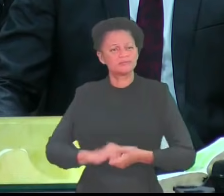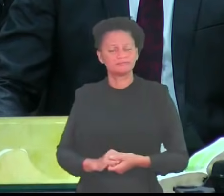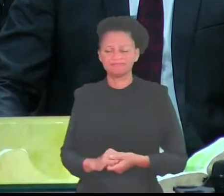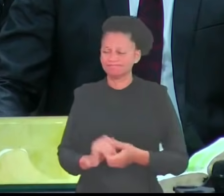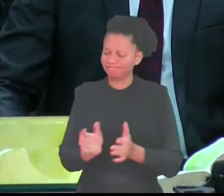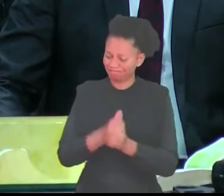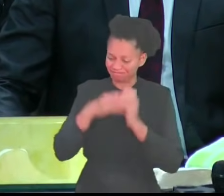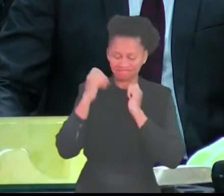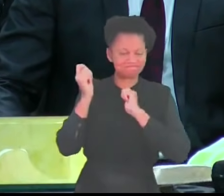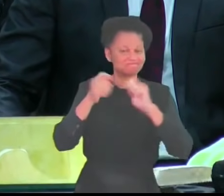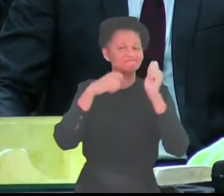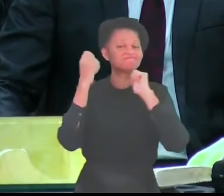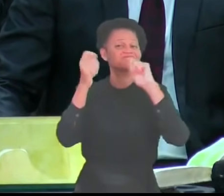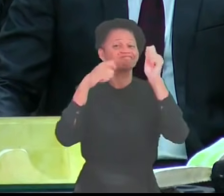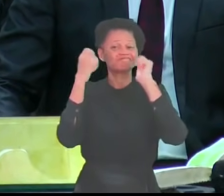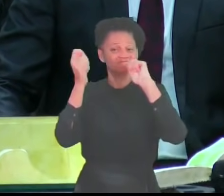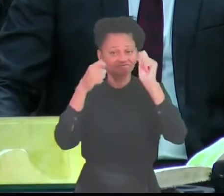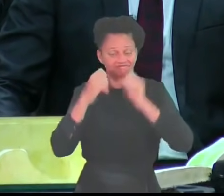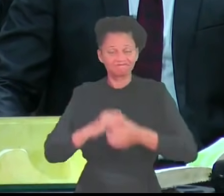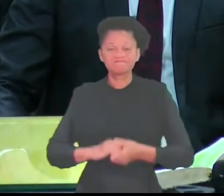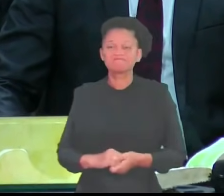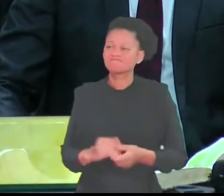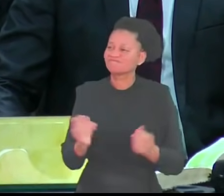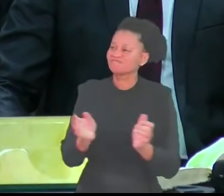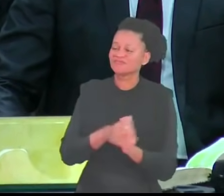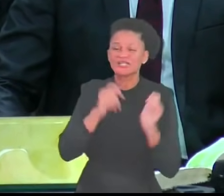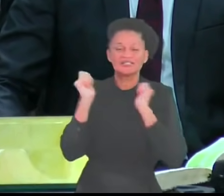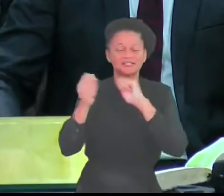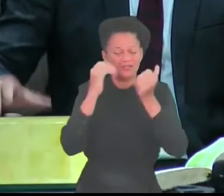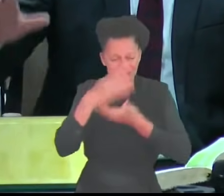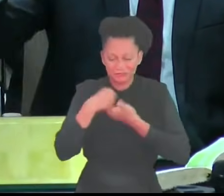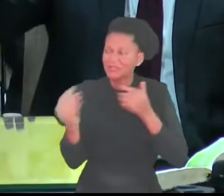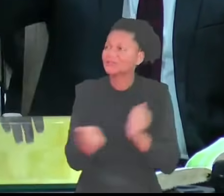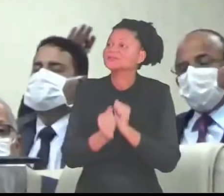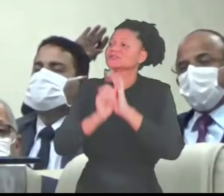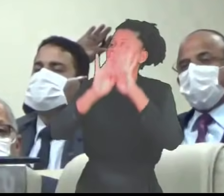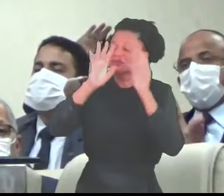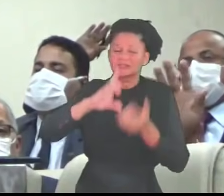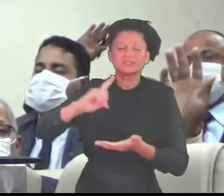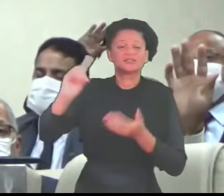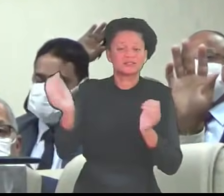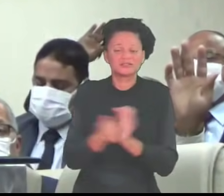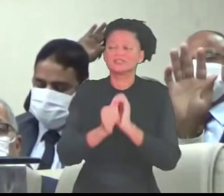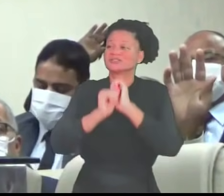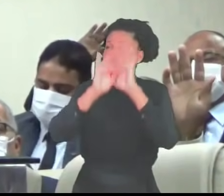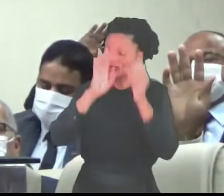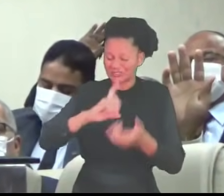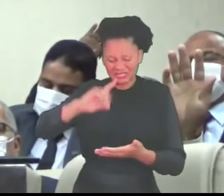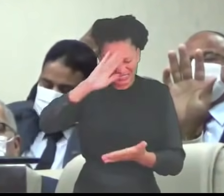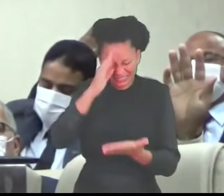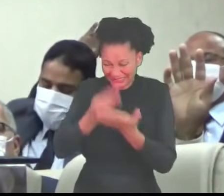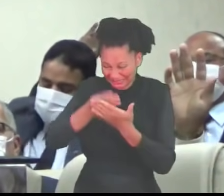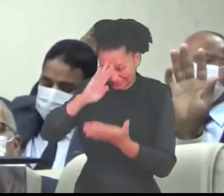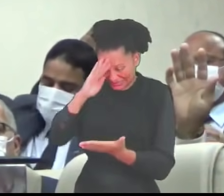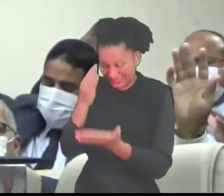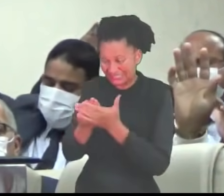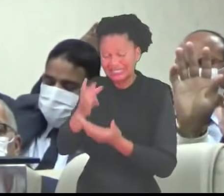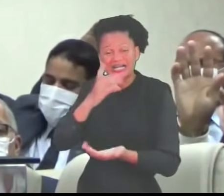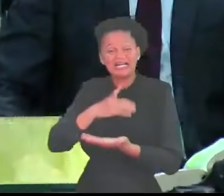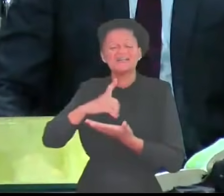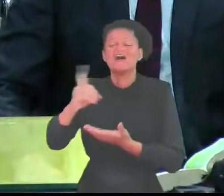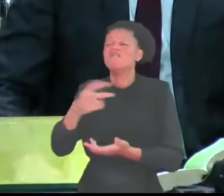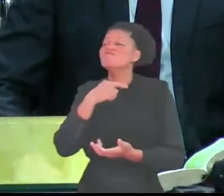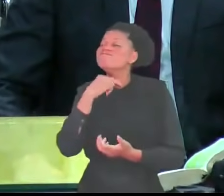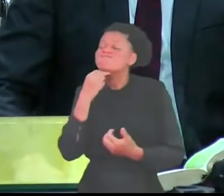Oh, aleluia. Oh, quem dá glória a Deus, quem dá glória a Deus? Quem acredita neste Deus, levanta a